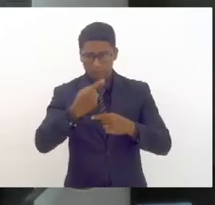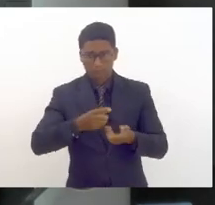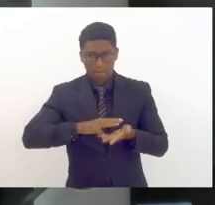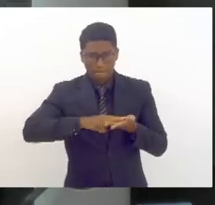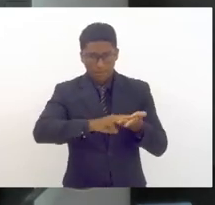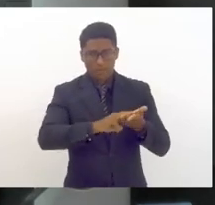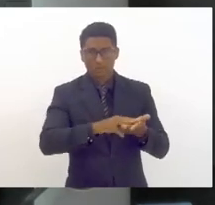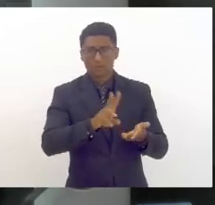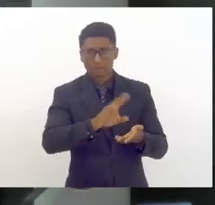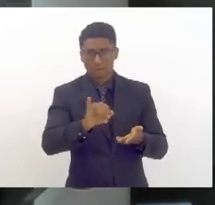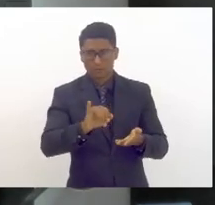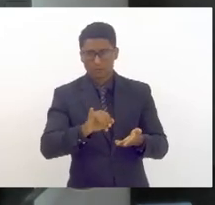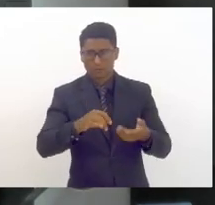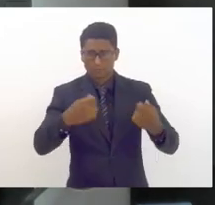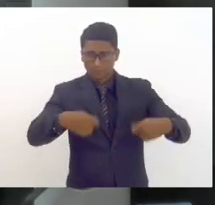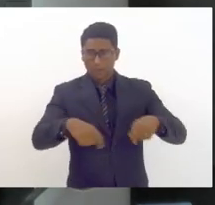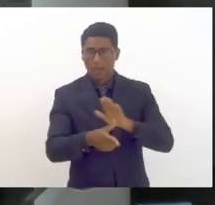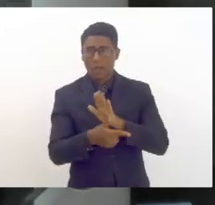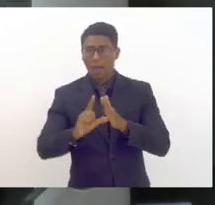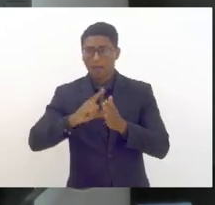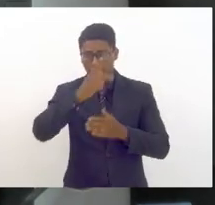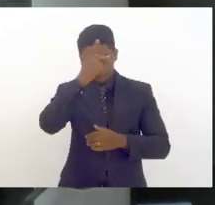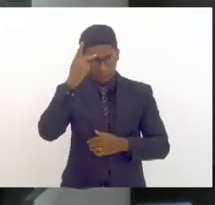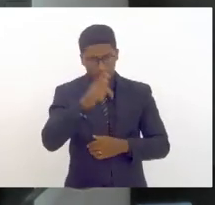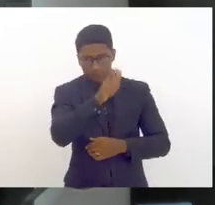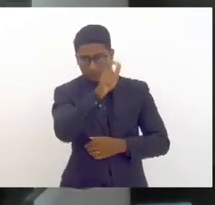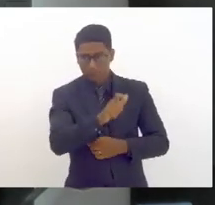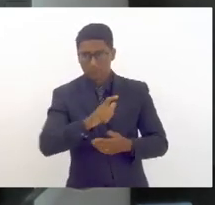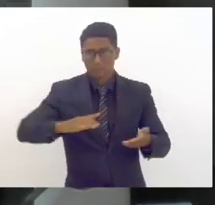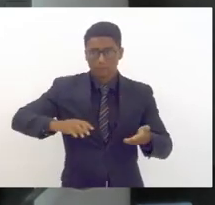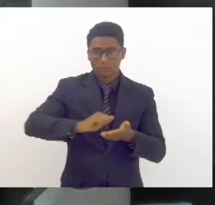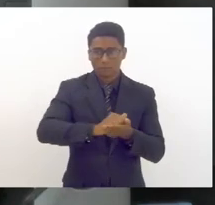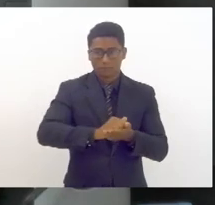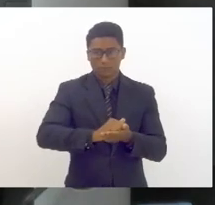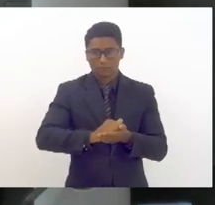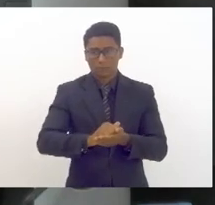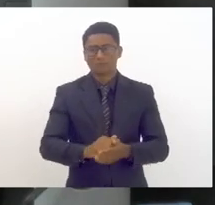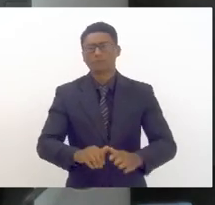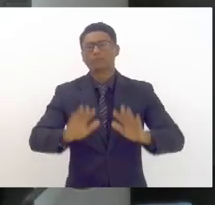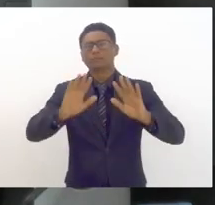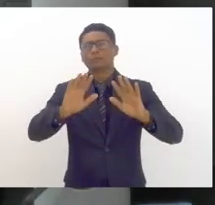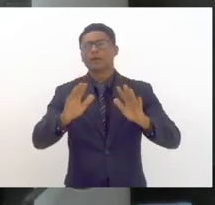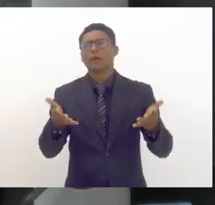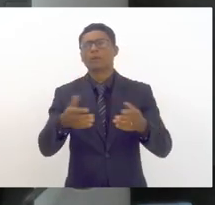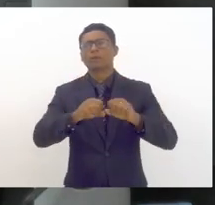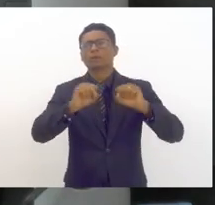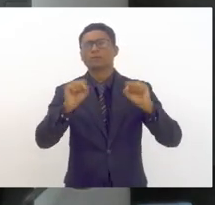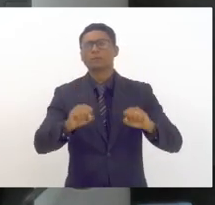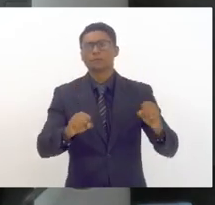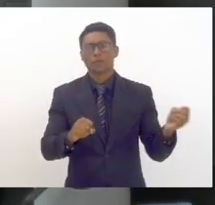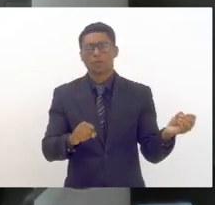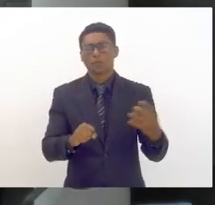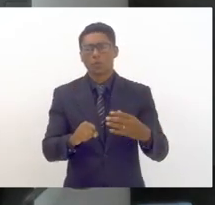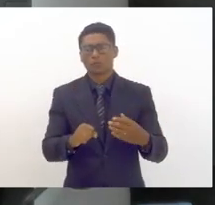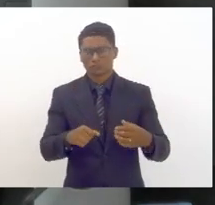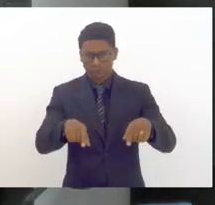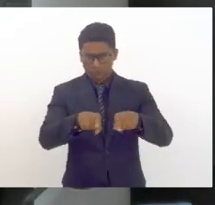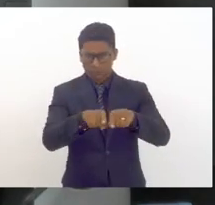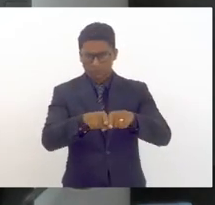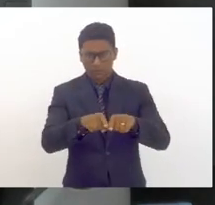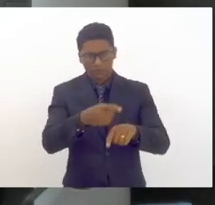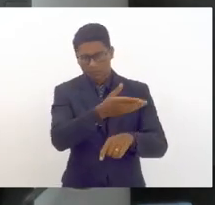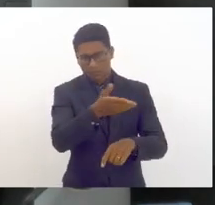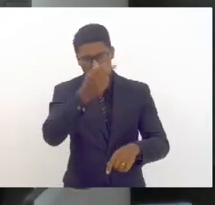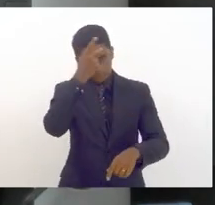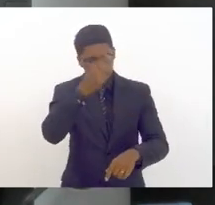mensagem da ocorrência da natureza. Esse novo sistema, ele vai também exigir do